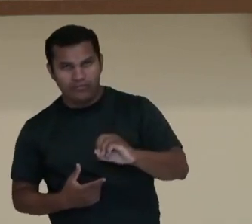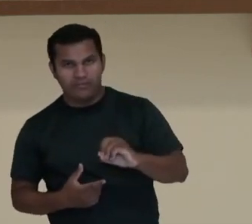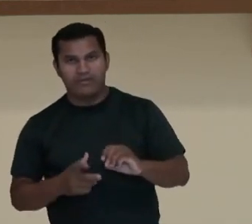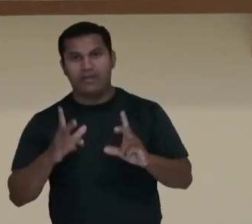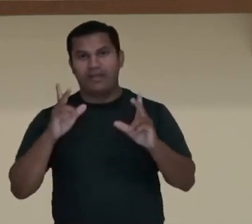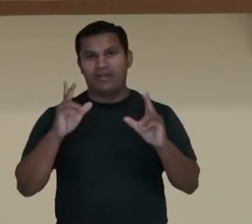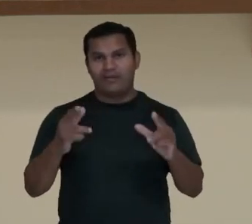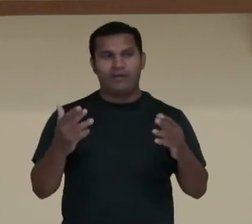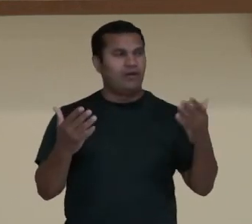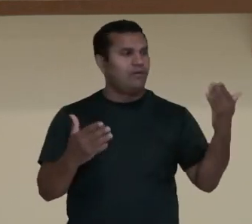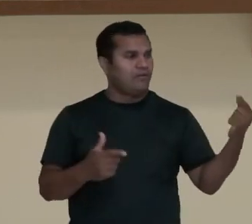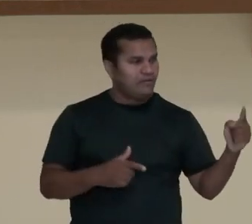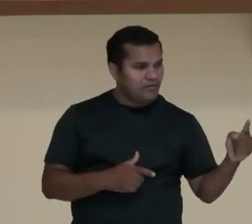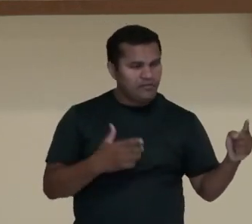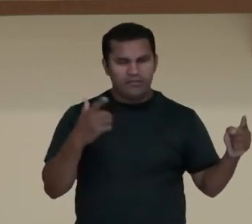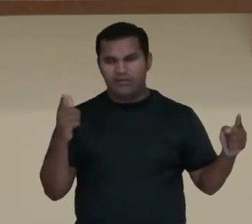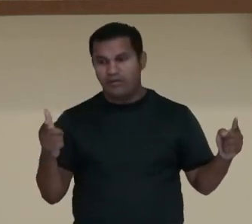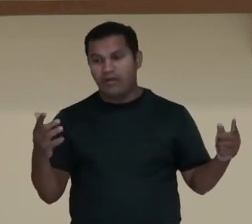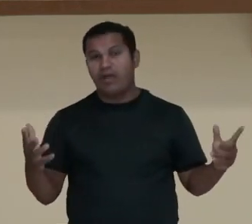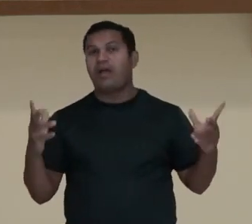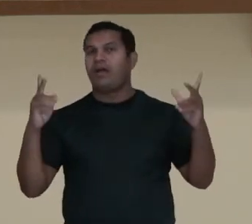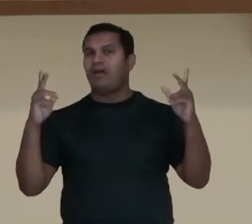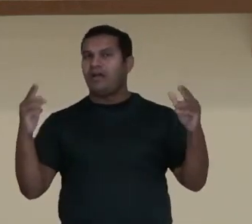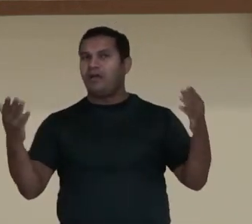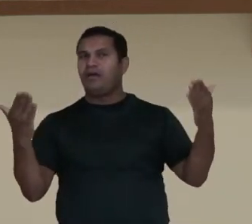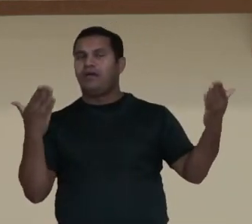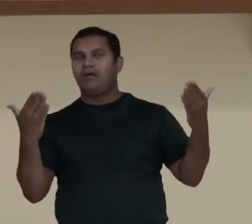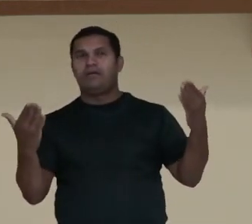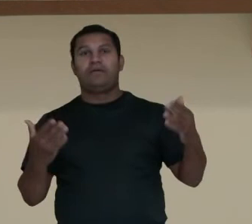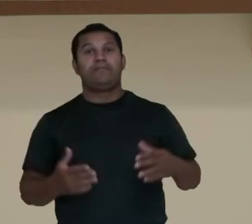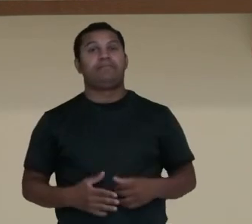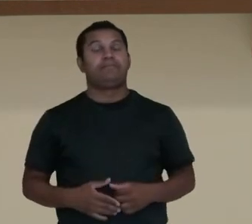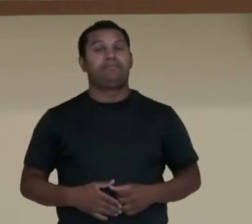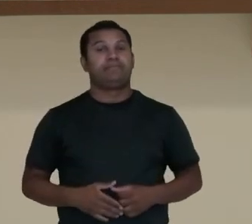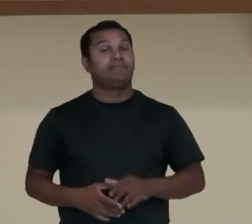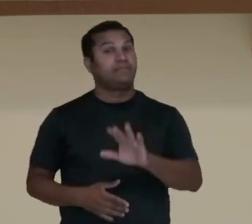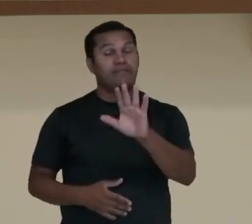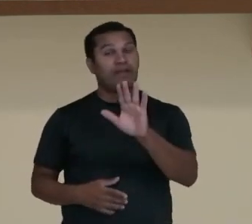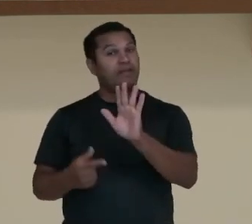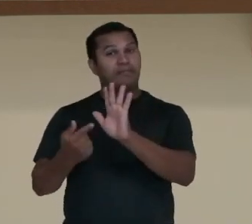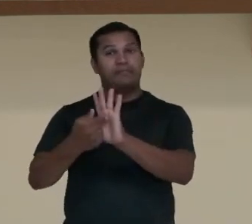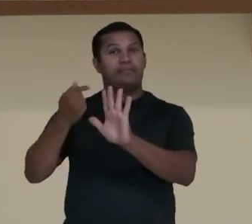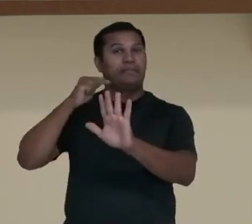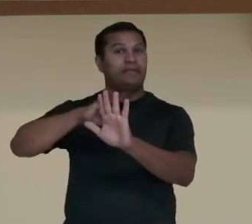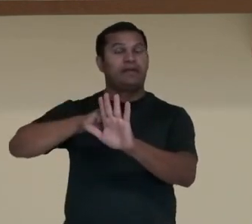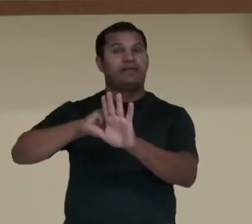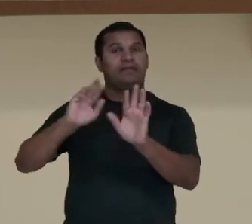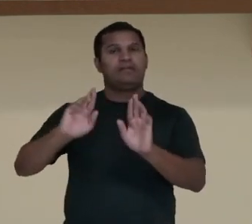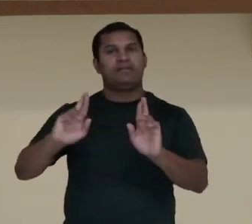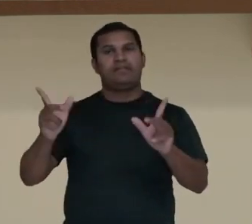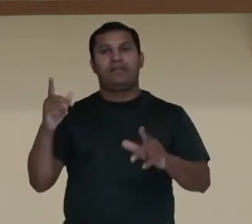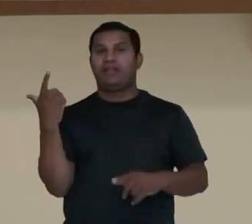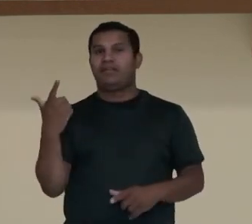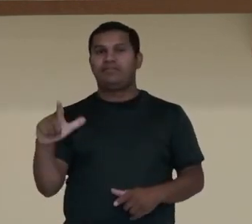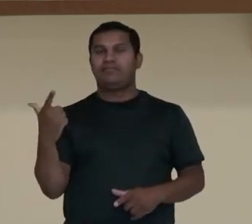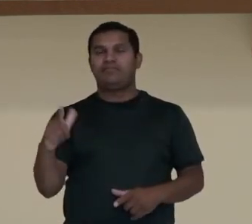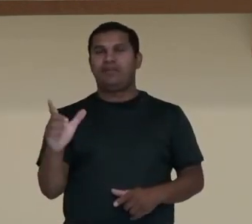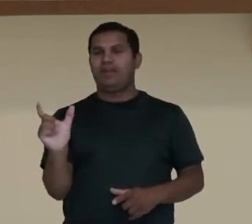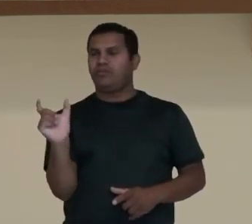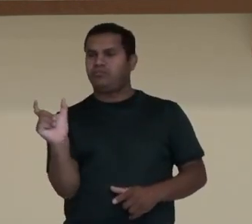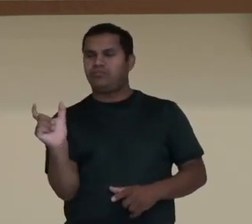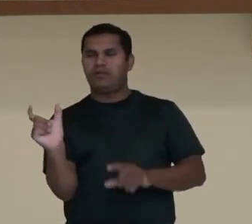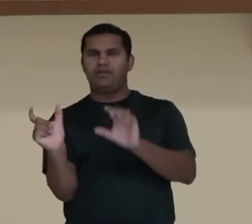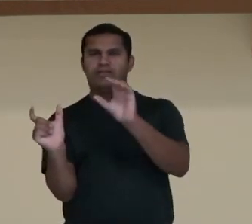de comparação implícita sem o uso de um termo comparativo. Quando ele disse poemas são pássaros, aí